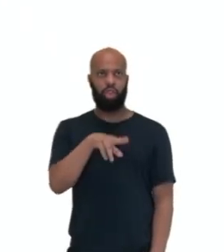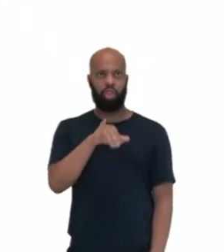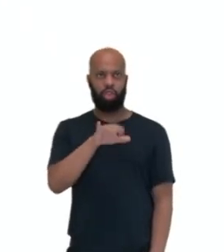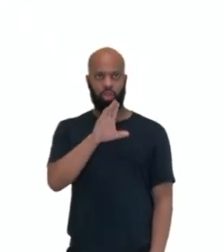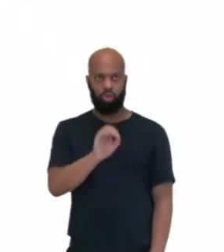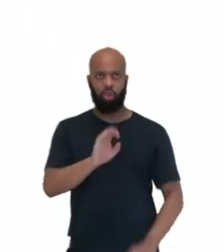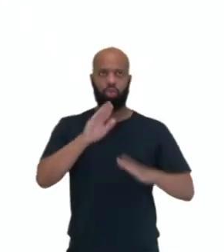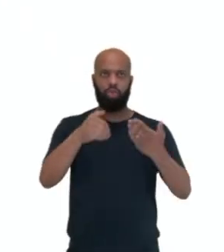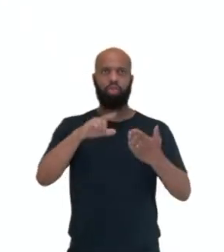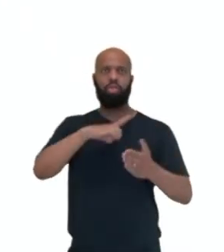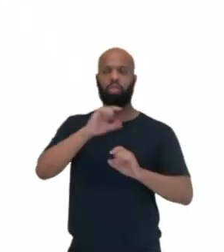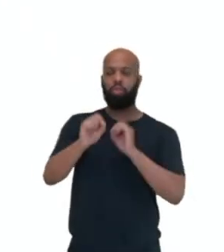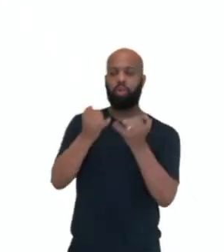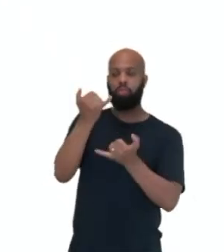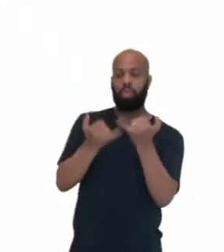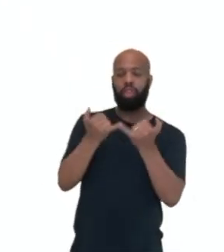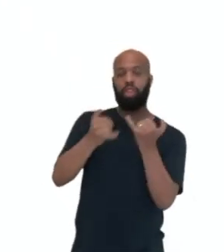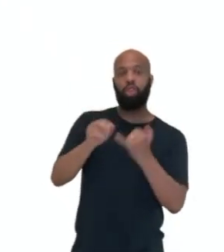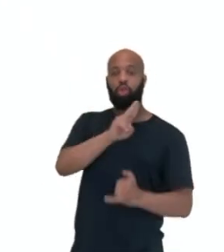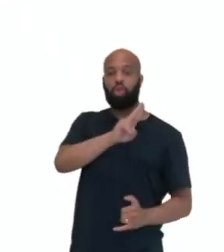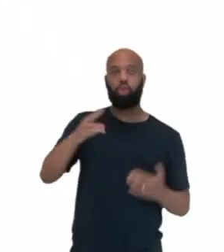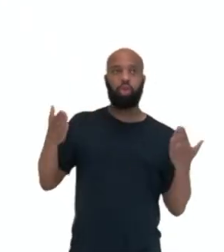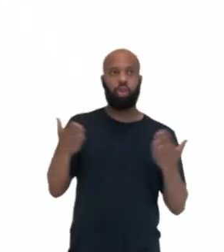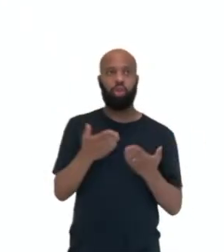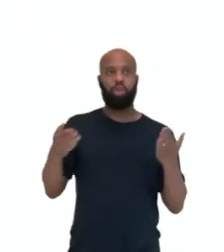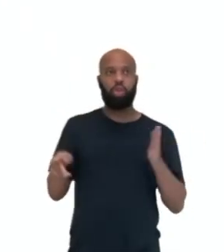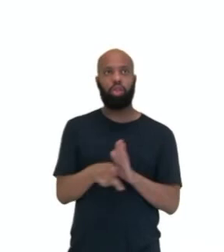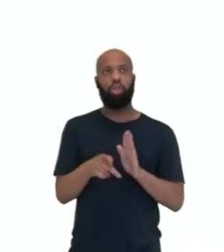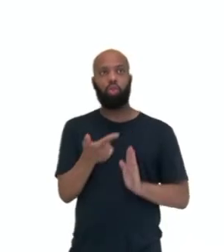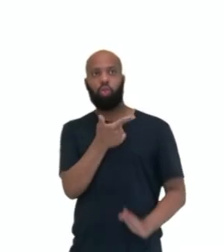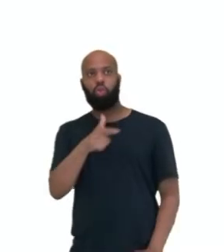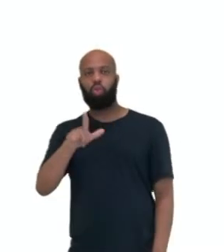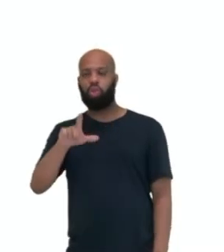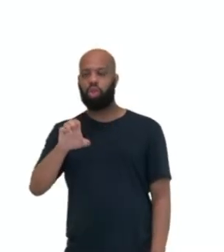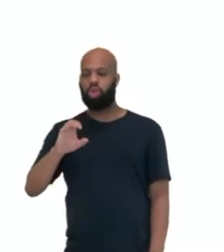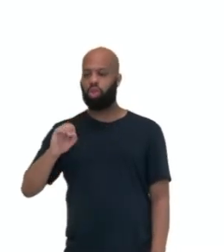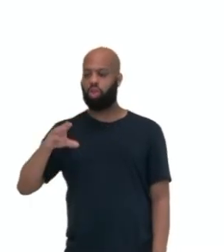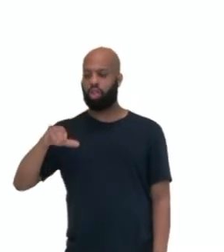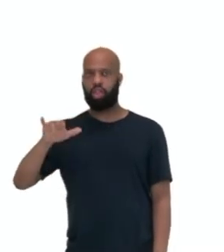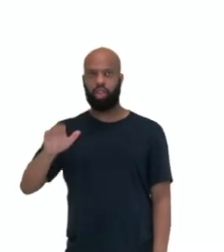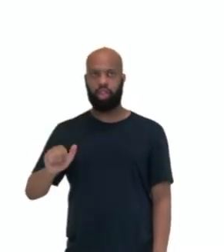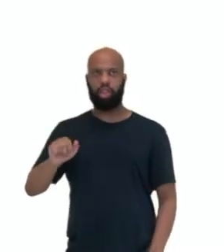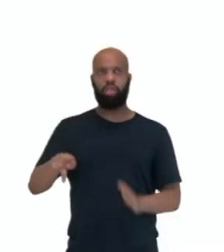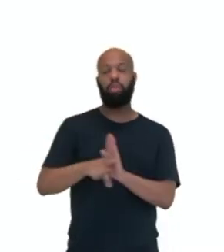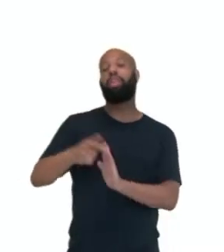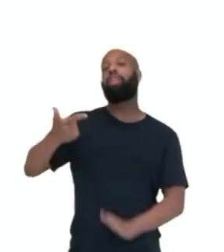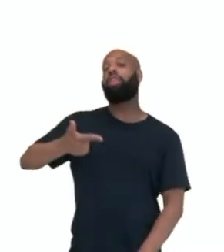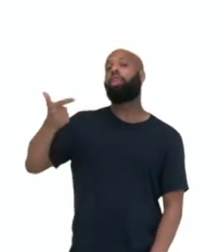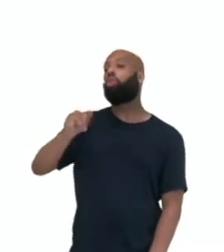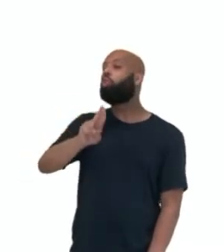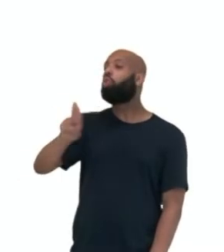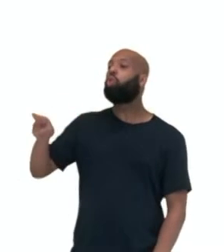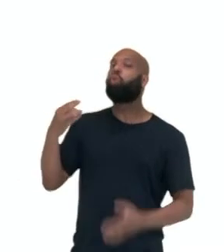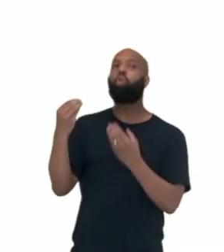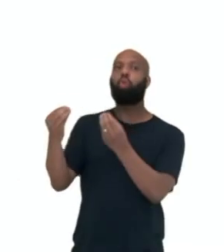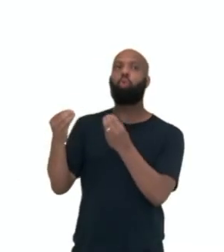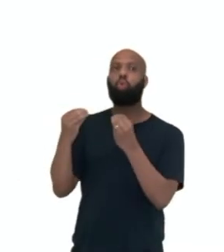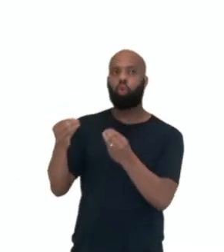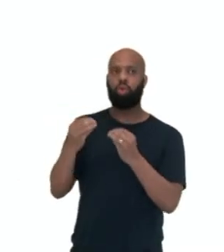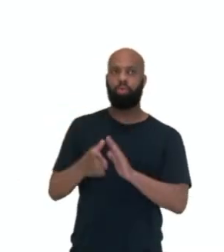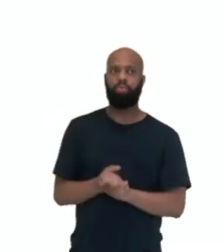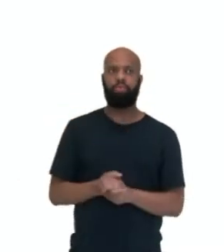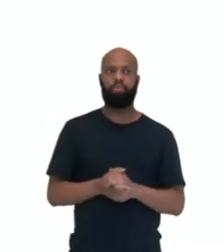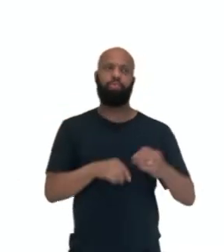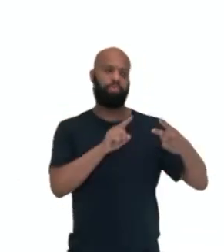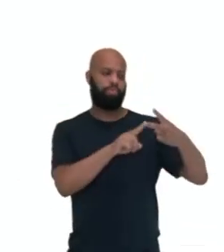analogia, apresente o nome oficial da leucina. Você vai dar o nome oficial para esta substância química e